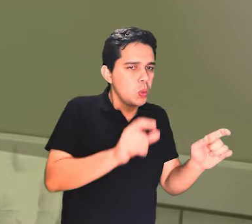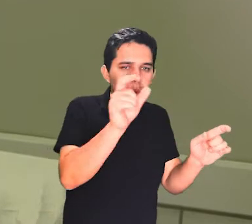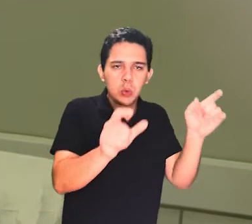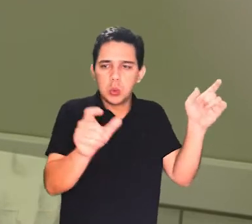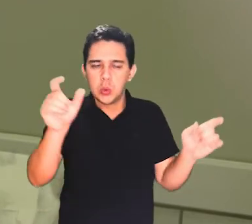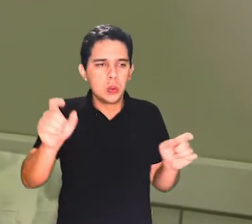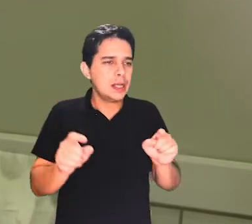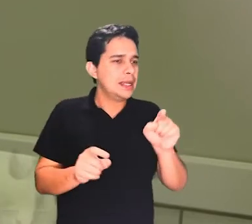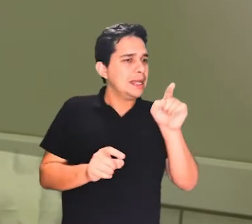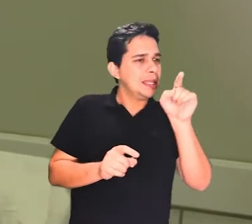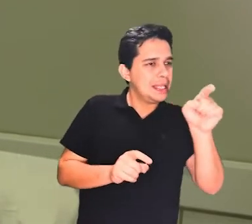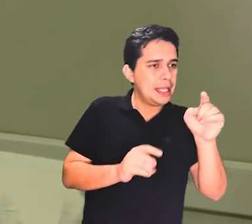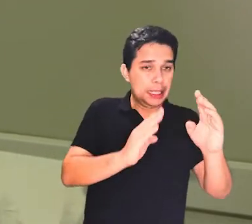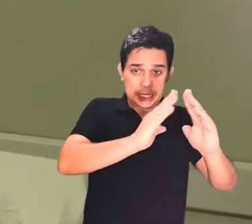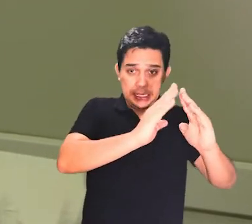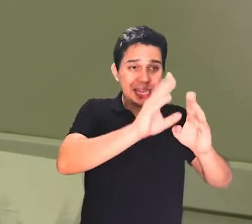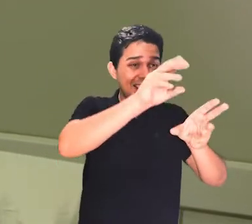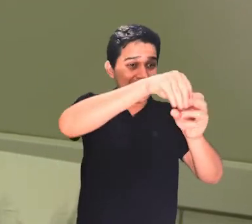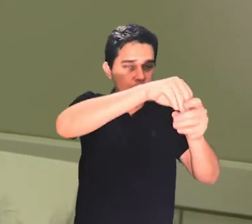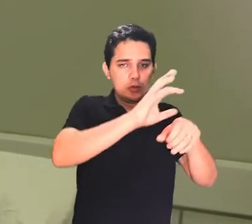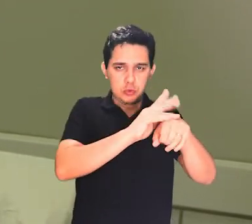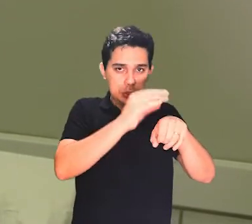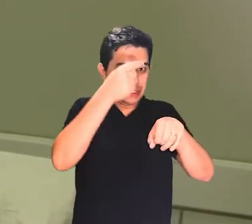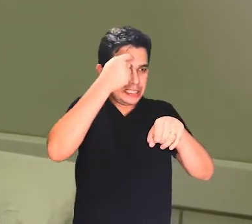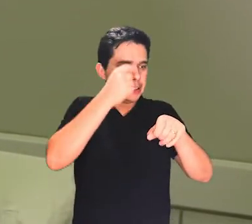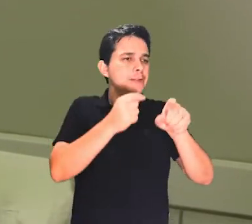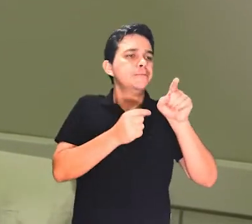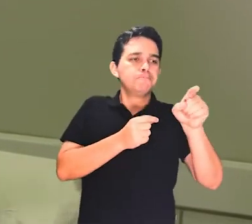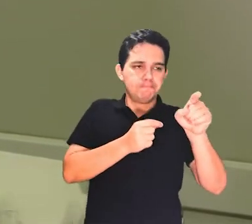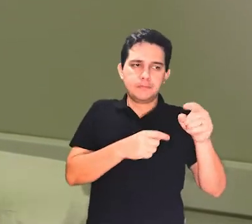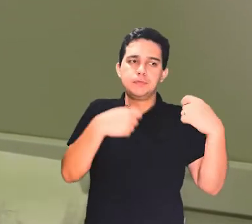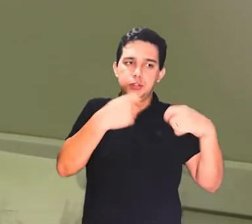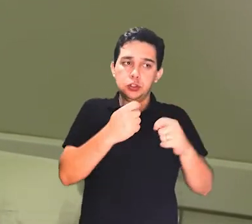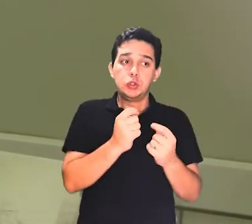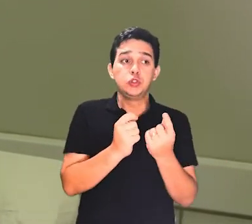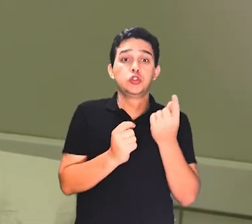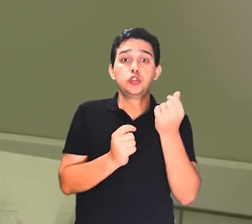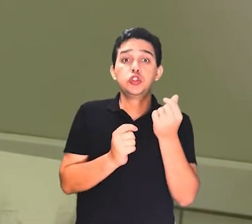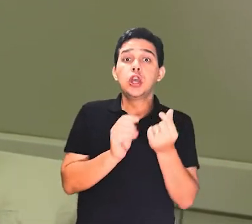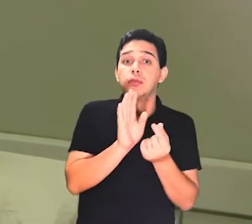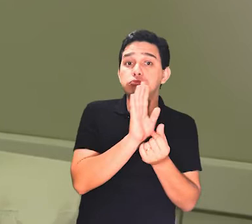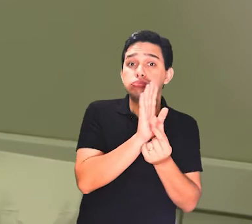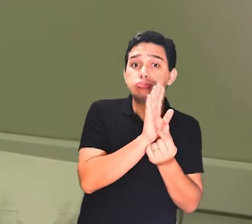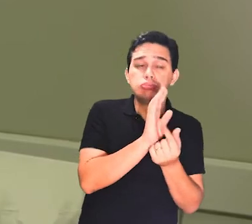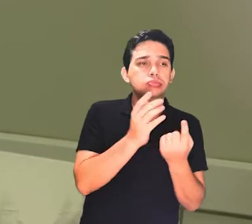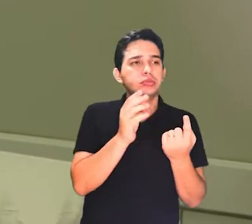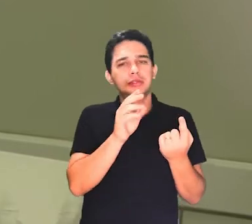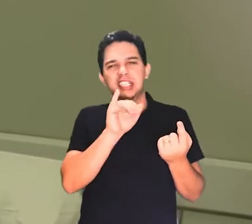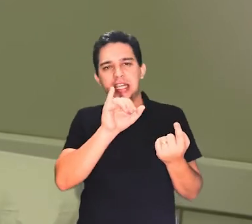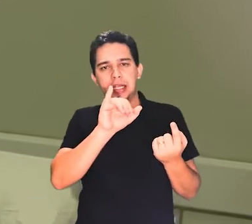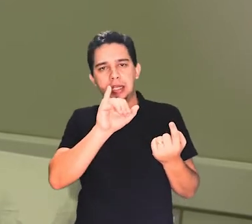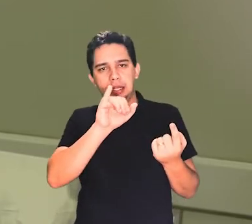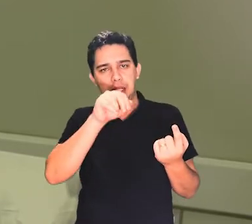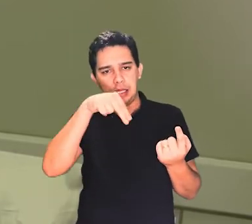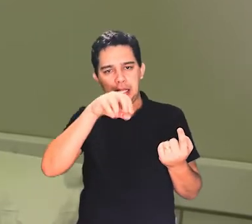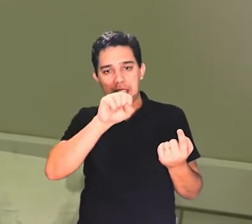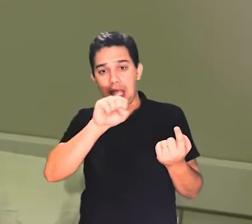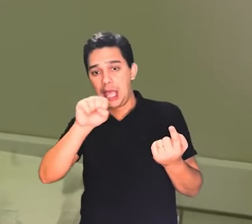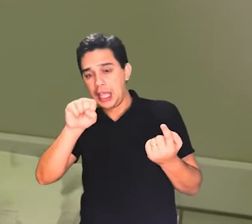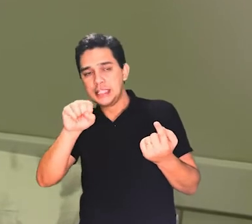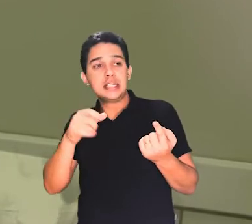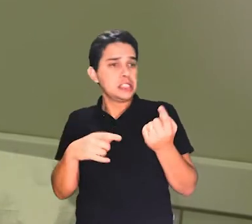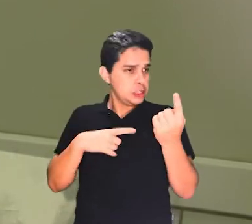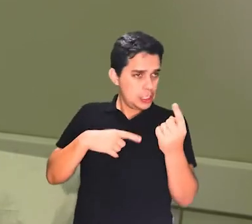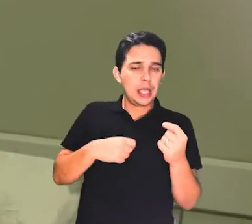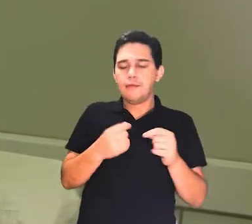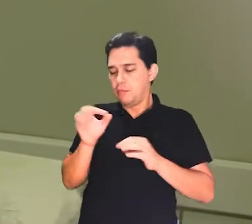para cada um daqueles indivíduos conseguir acesso a benefícios da assistência social, para ele poder se manter,